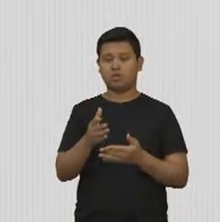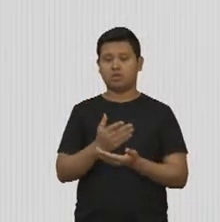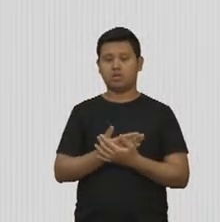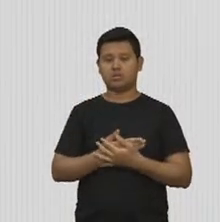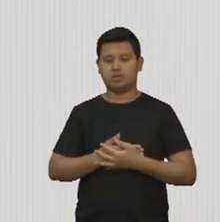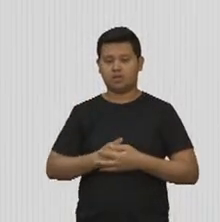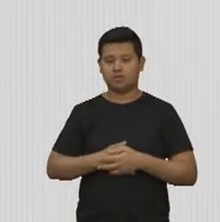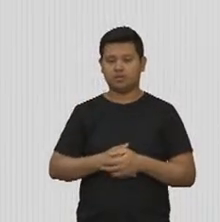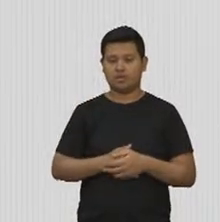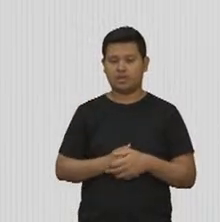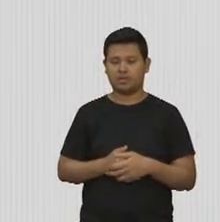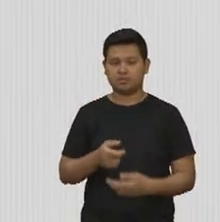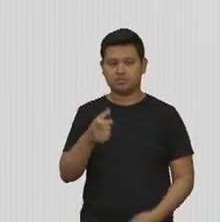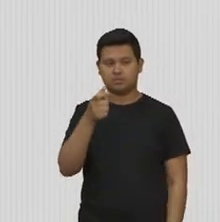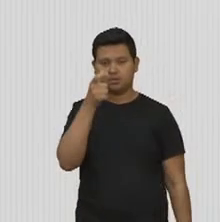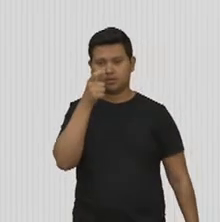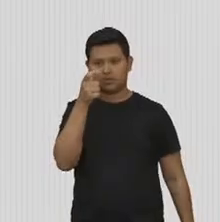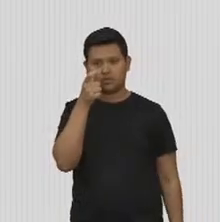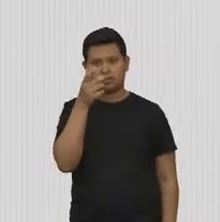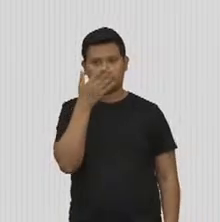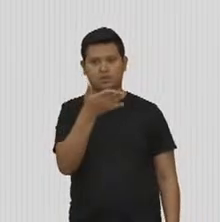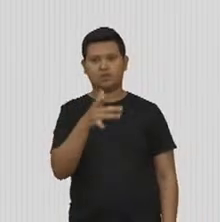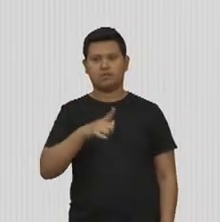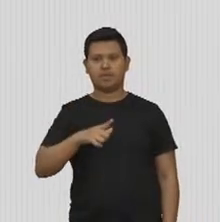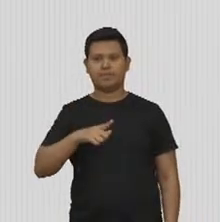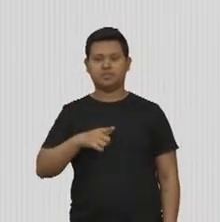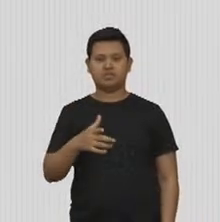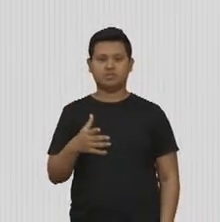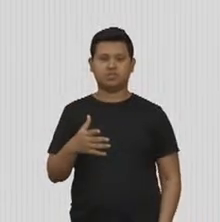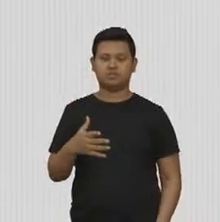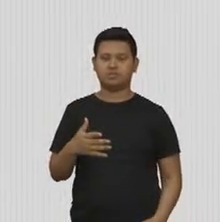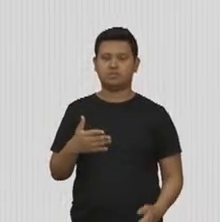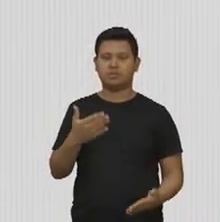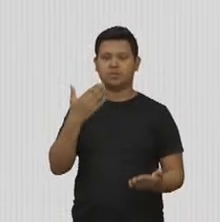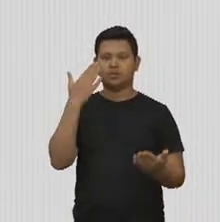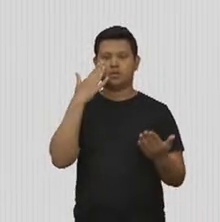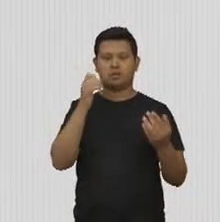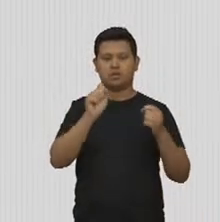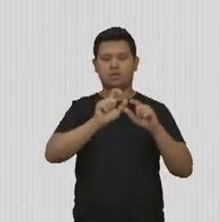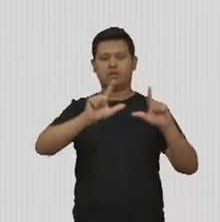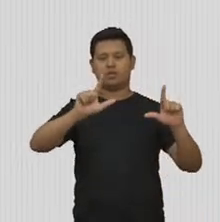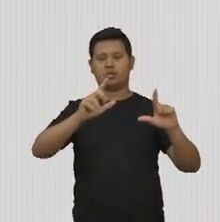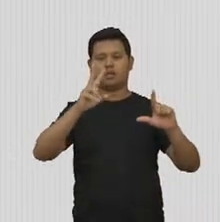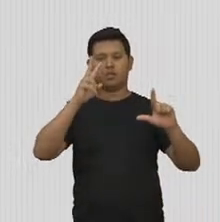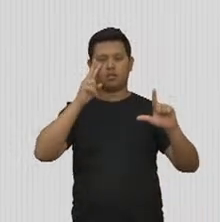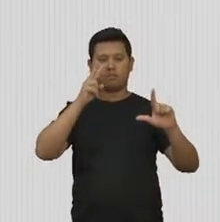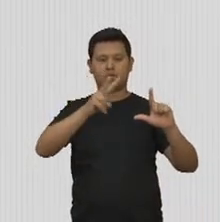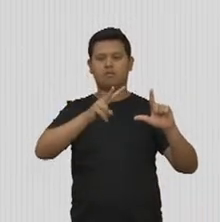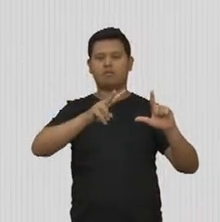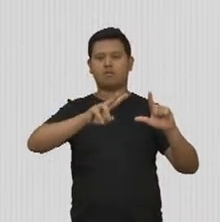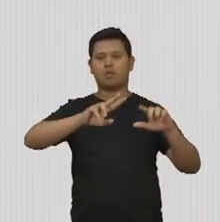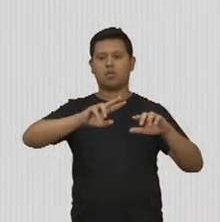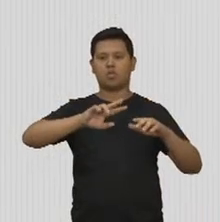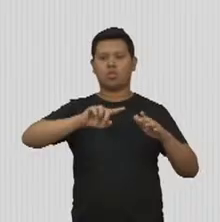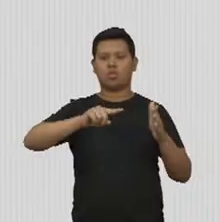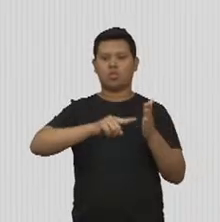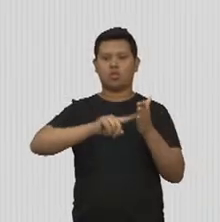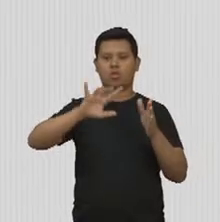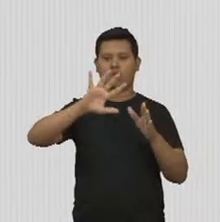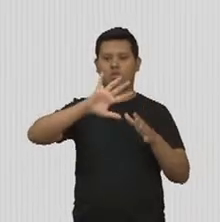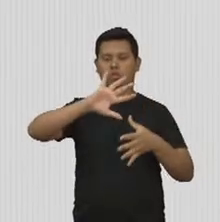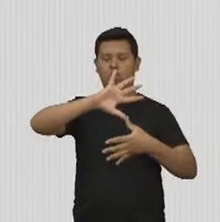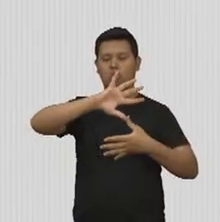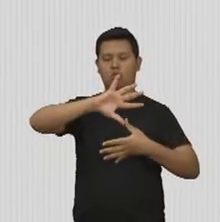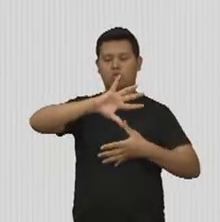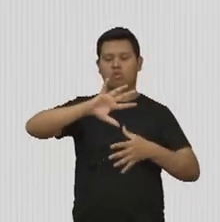vocês aí de casa acompanhem um mapa de denúncias, um mapa das providências que a gente está tomando, os trabalhos. Essa